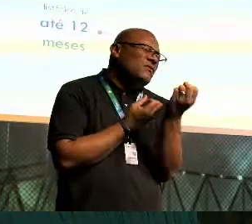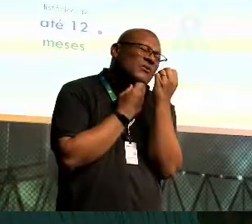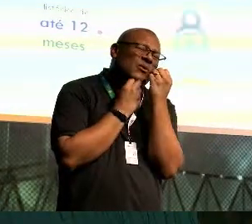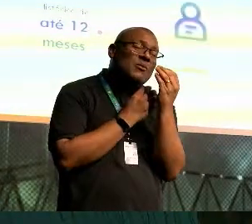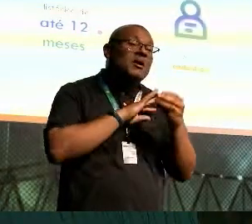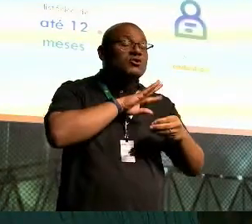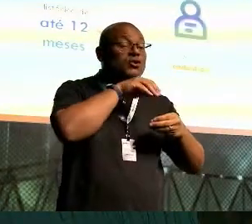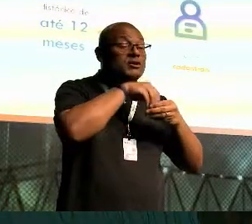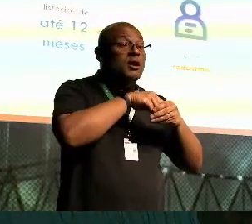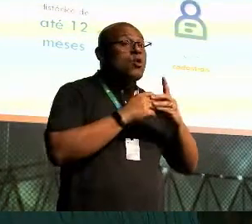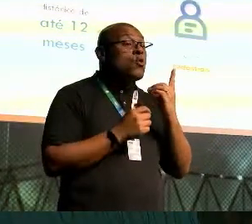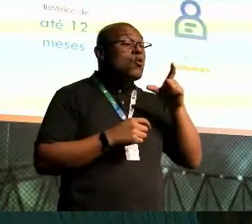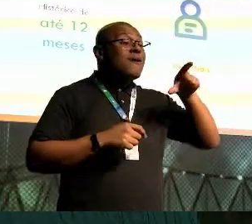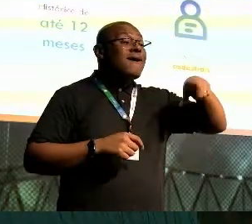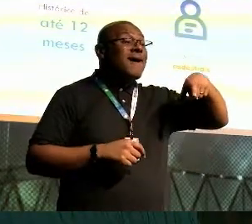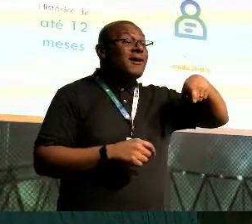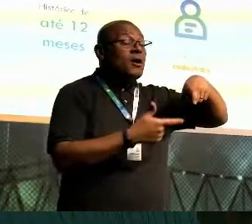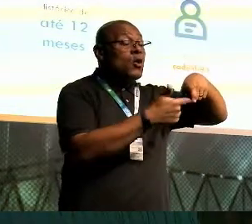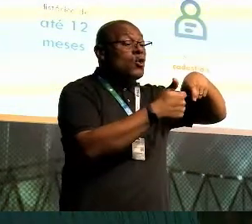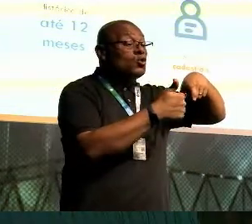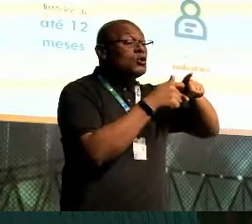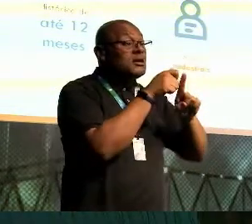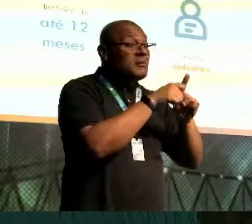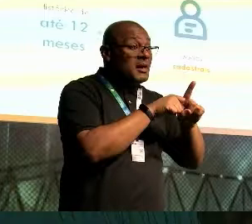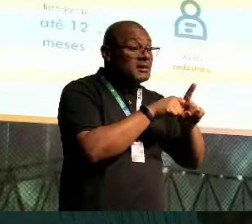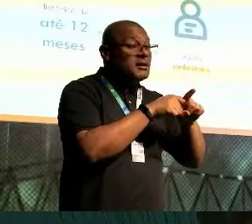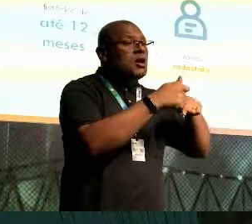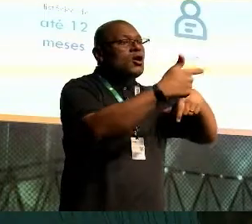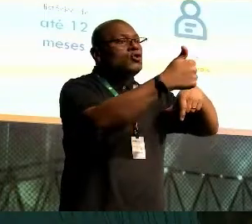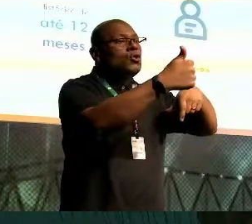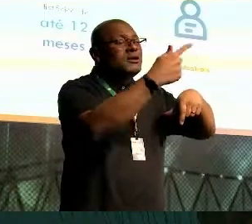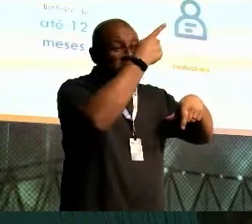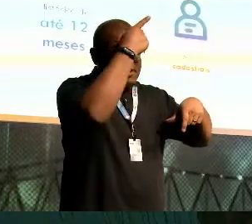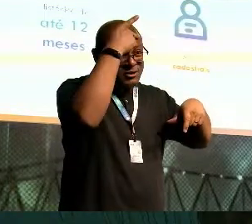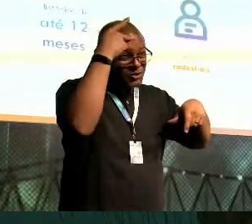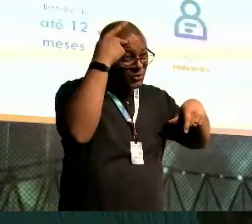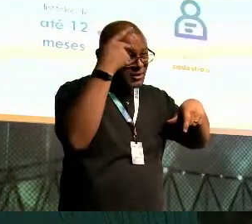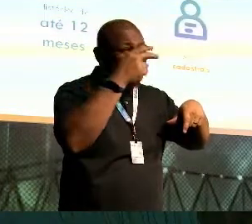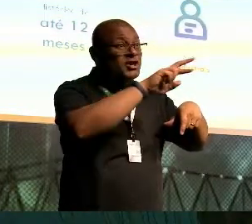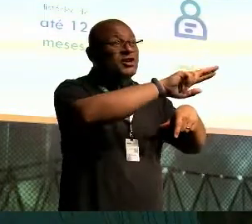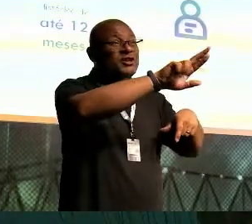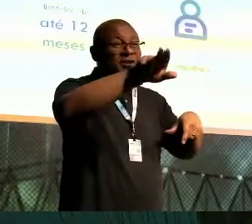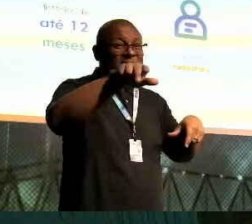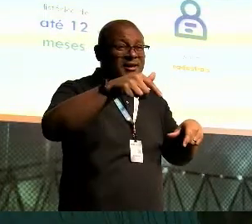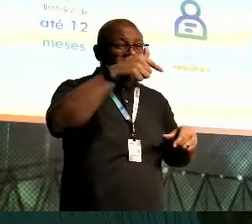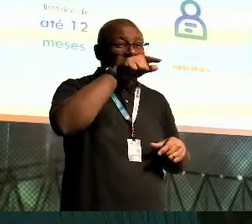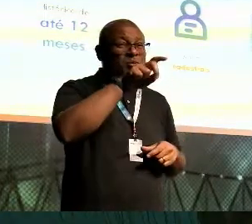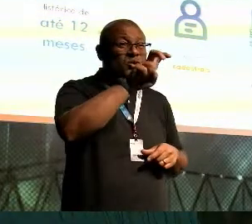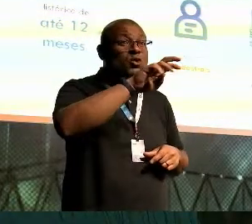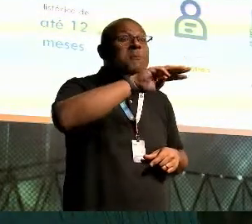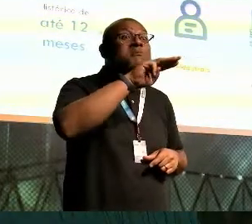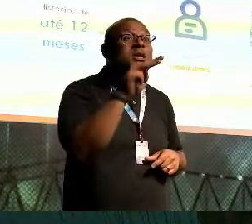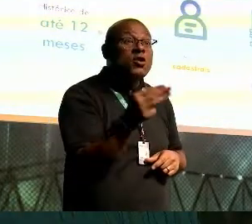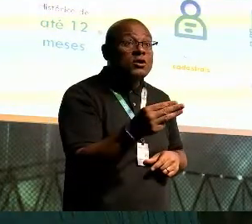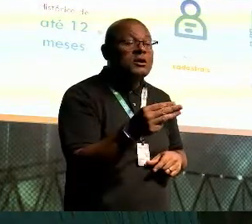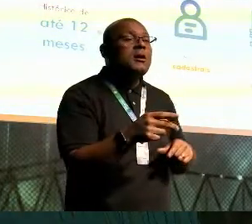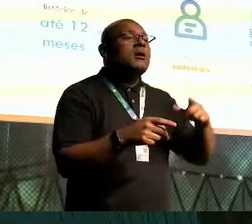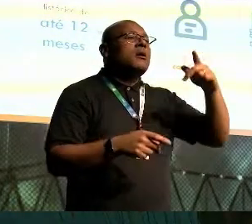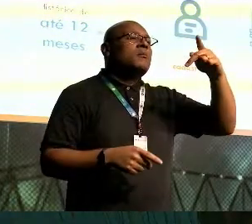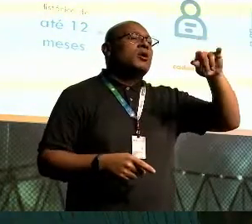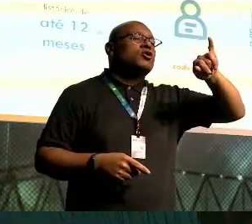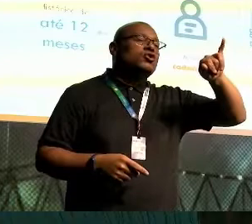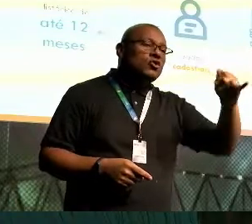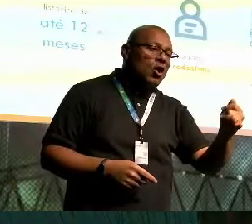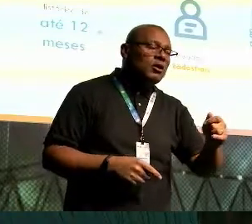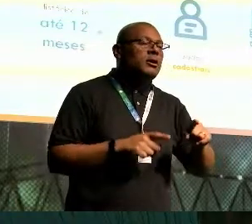falando do escopo de dados, eu estou falando de dados cadastrais, PF, todo tipo de dado cadastral. Eu estou falando de saldos, limites